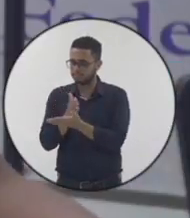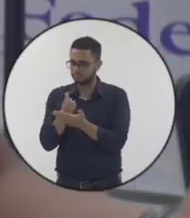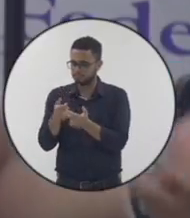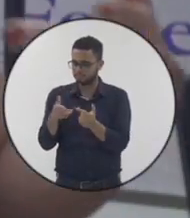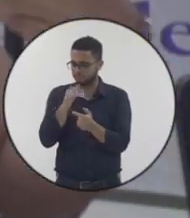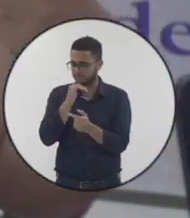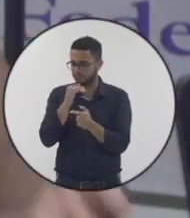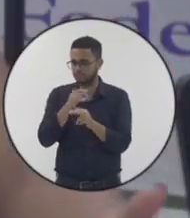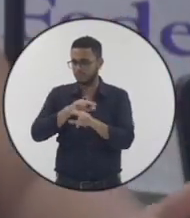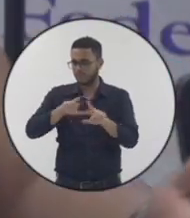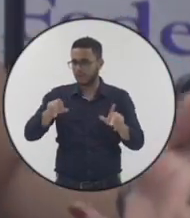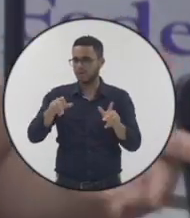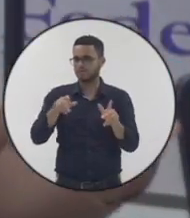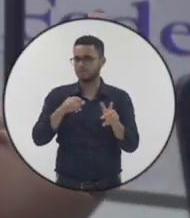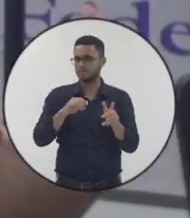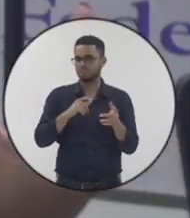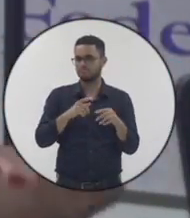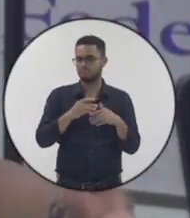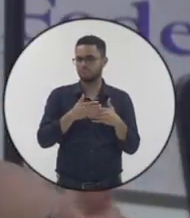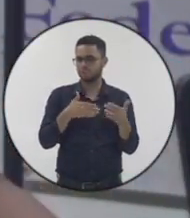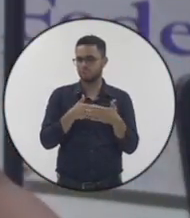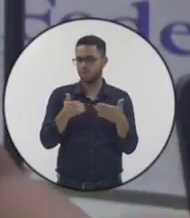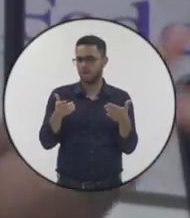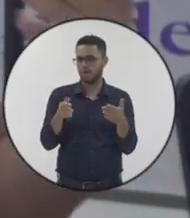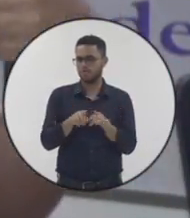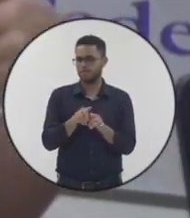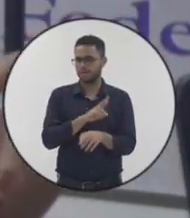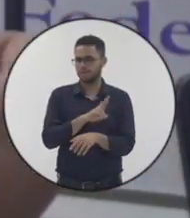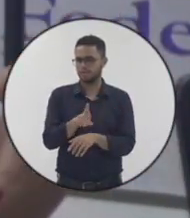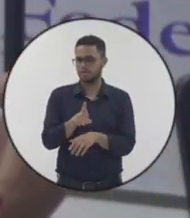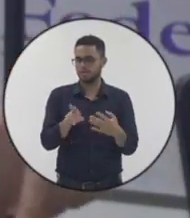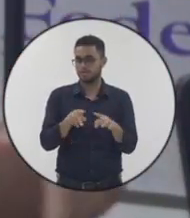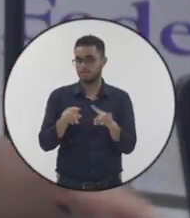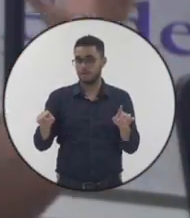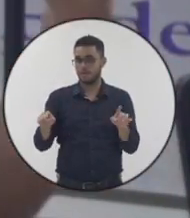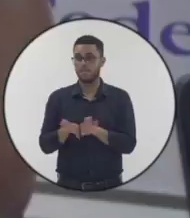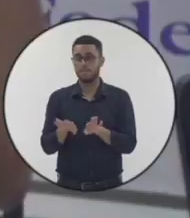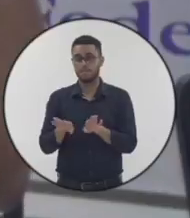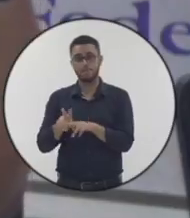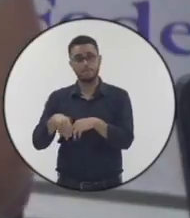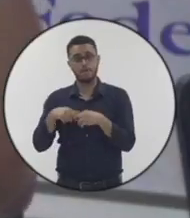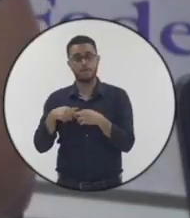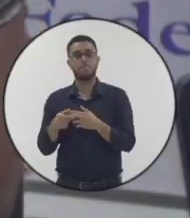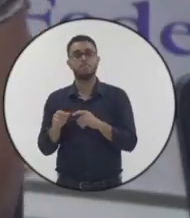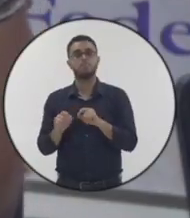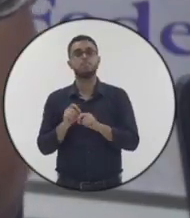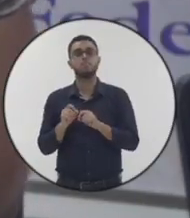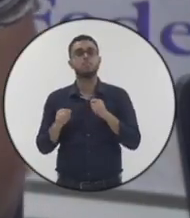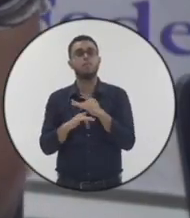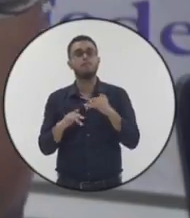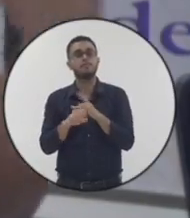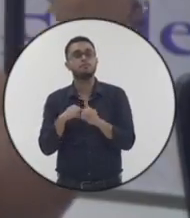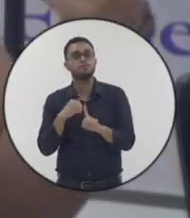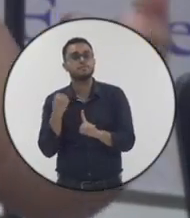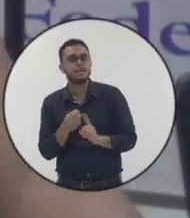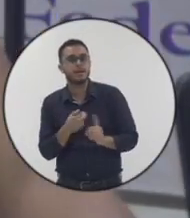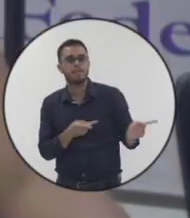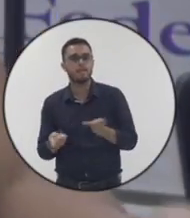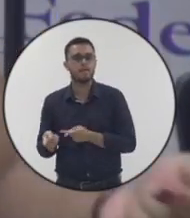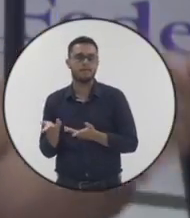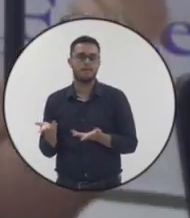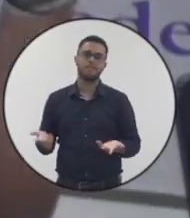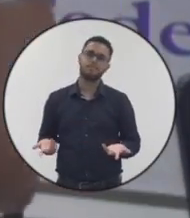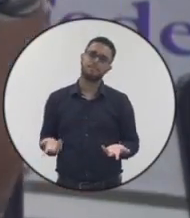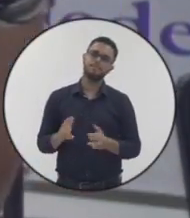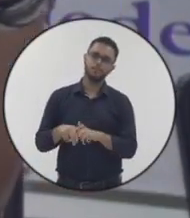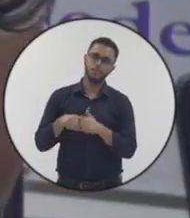como a diversidade sexual, a diversidade religiosa, e muito em prol do que o movimento social trazia. Então, esses trabalhadores